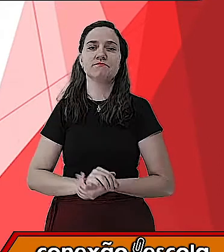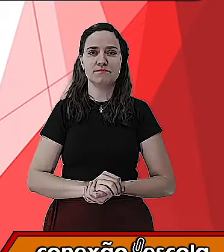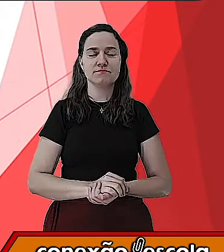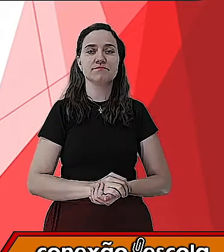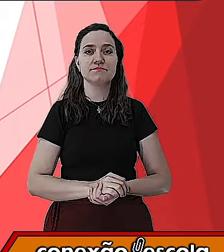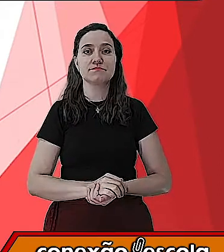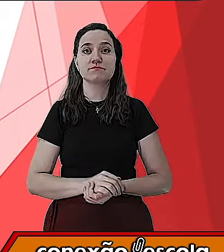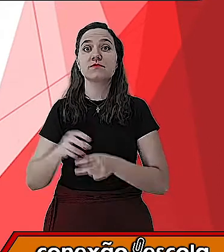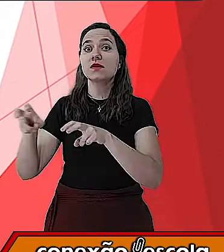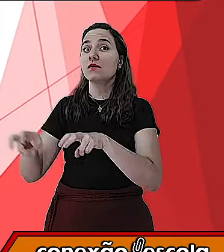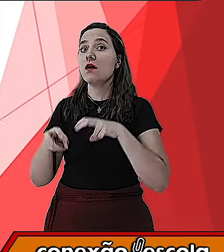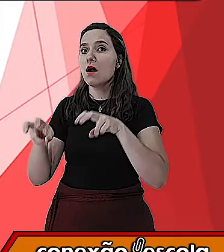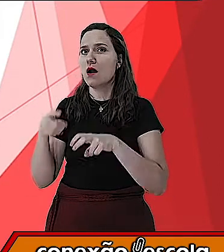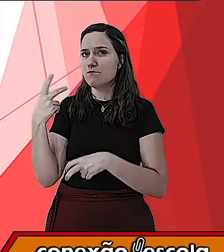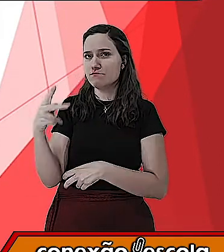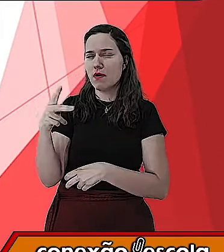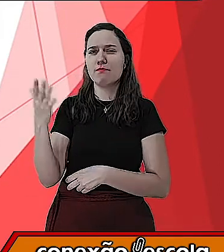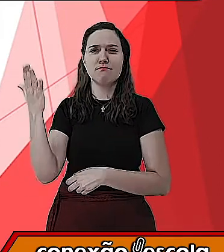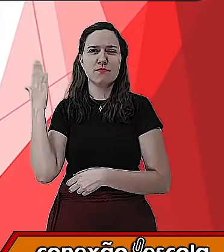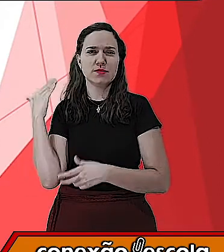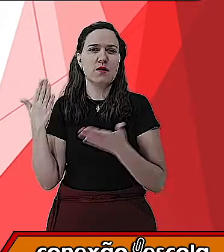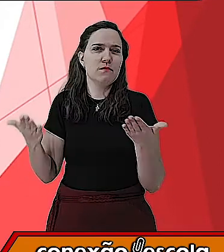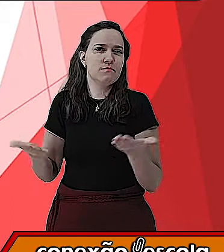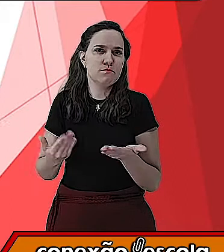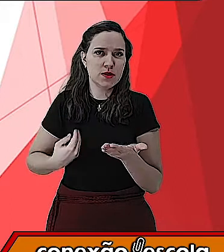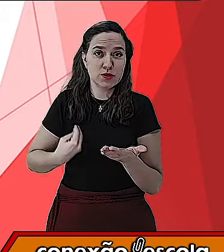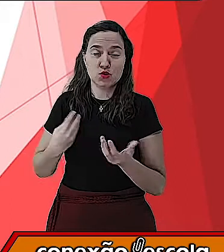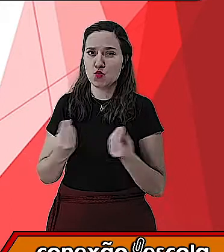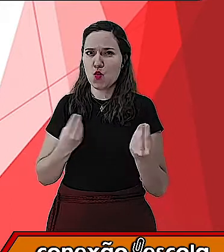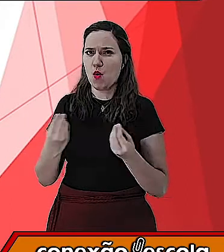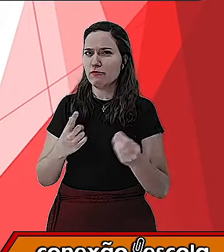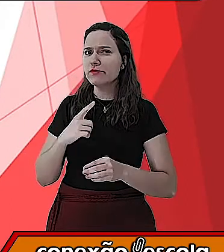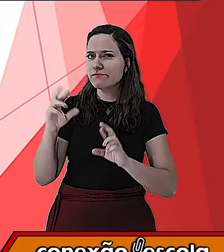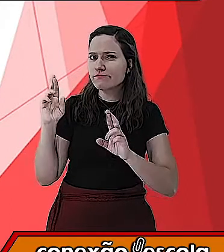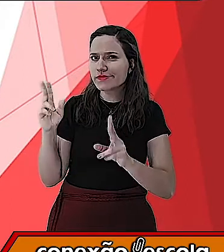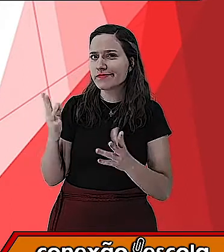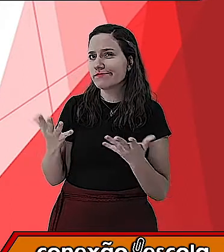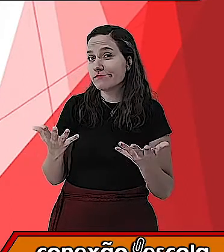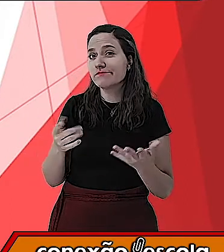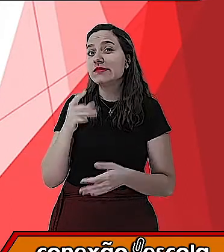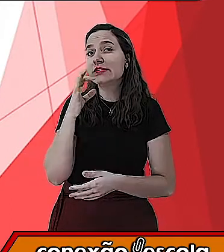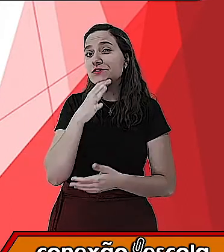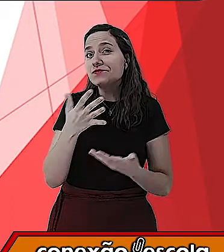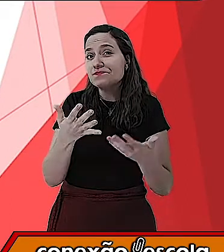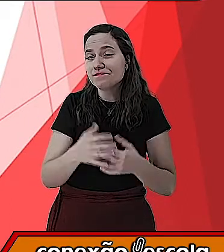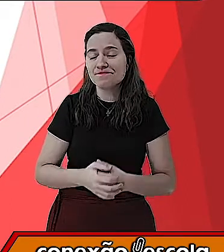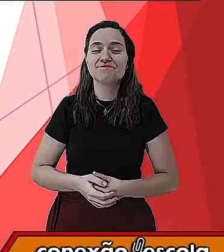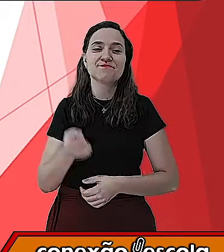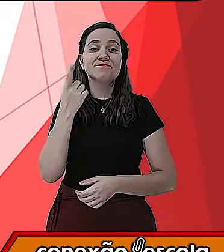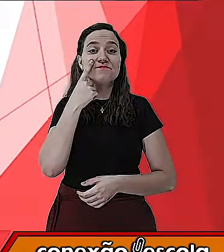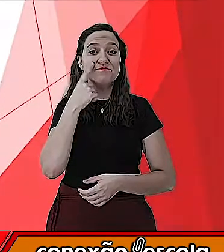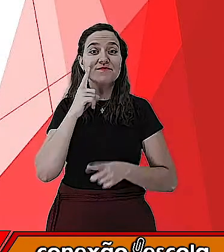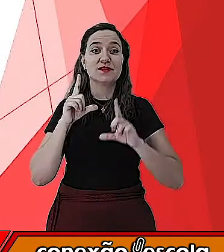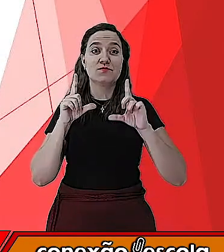Campo, passado e presente. Será que mudou muito ou não?